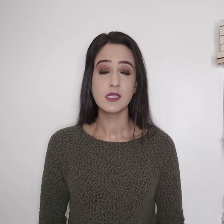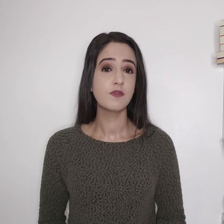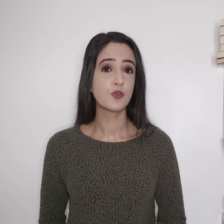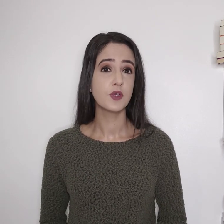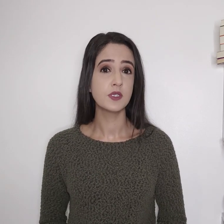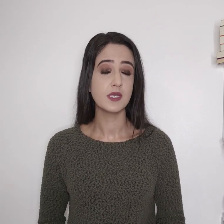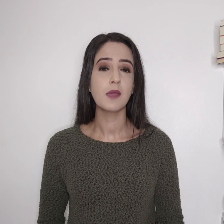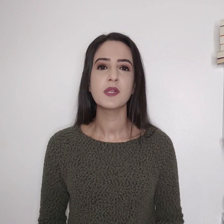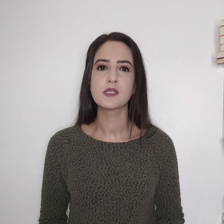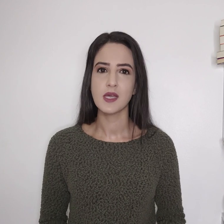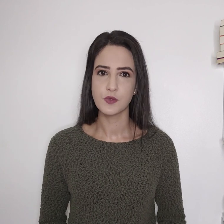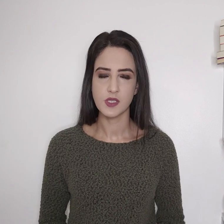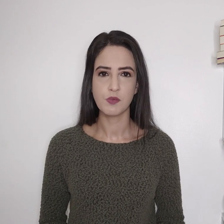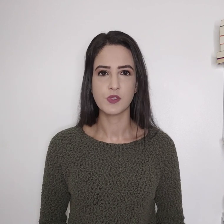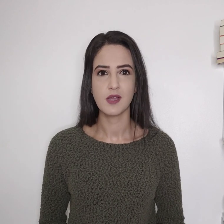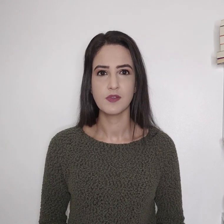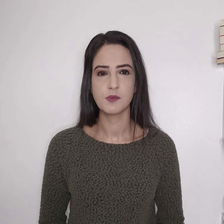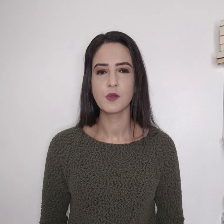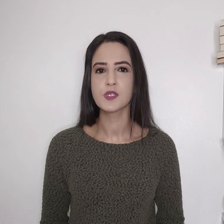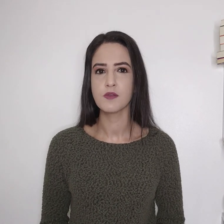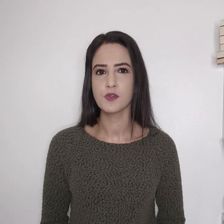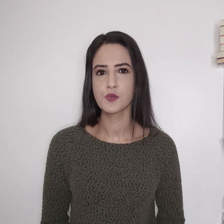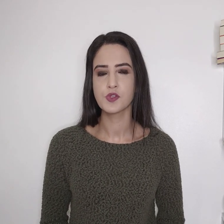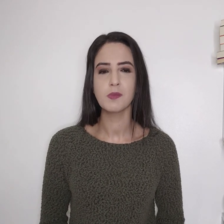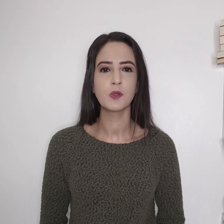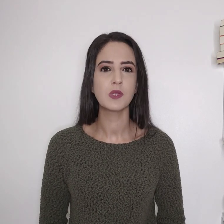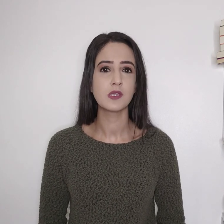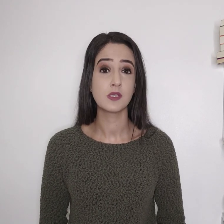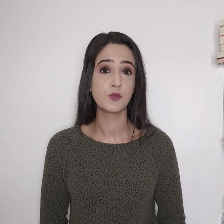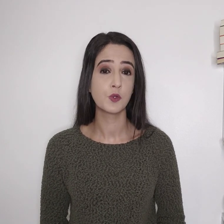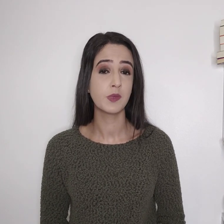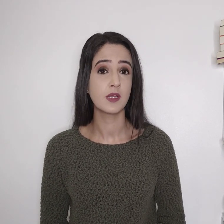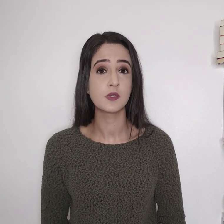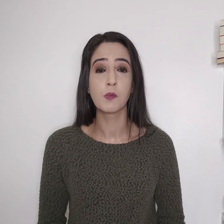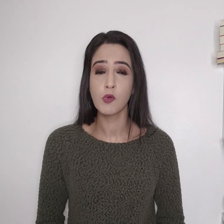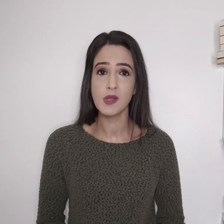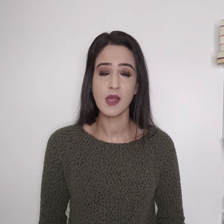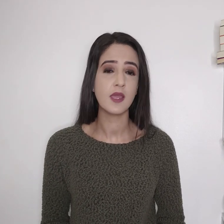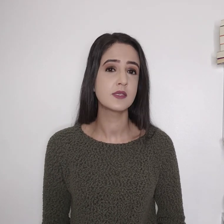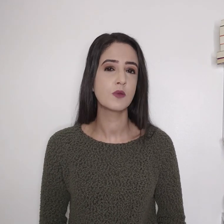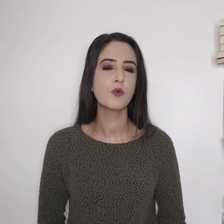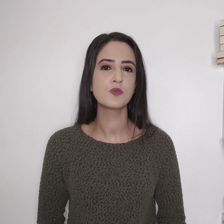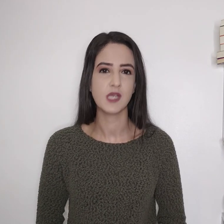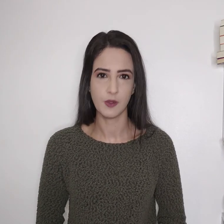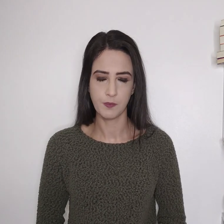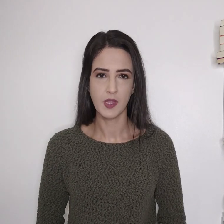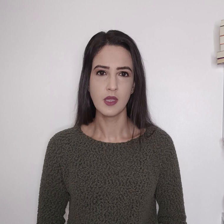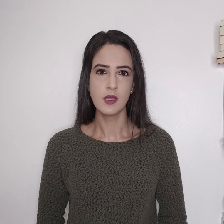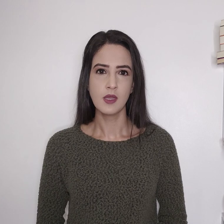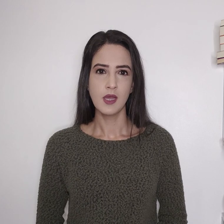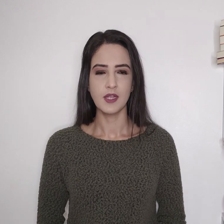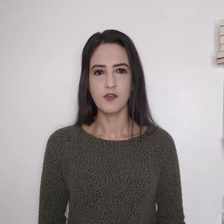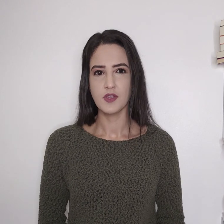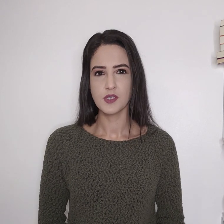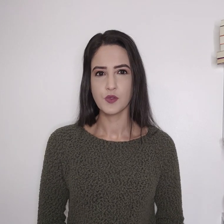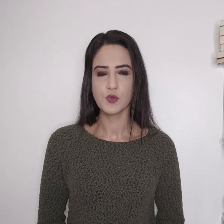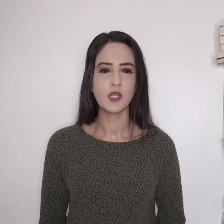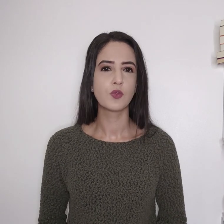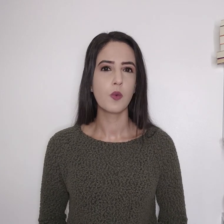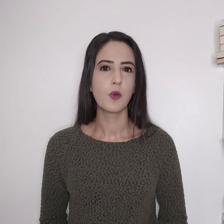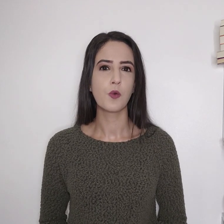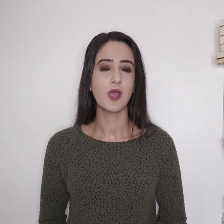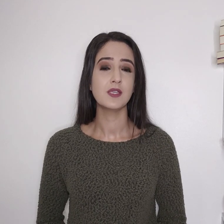políticos, servidores e empresários responsáveis pelos serviços de manutenção de iluminação pública em São Gonçalo. A